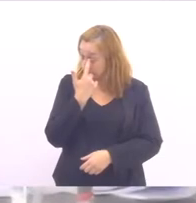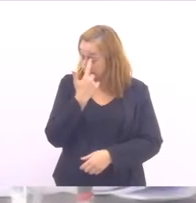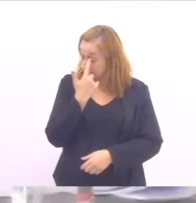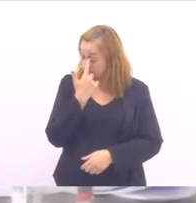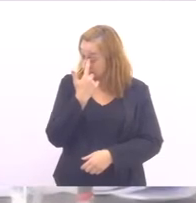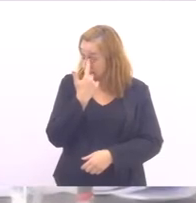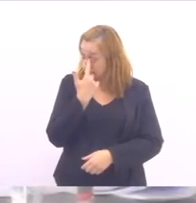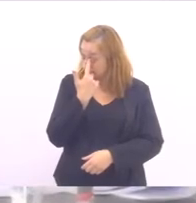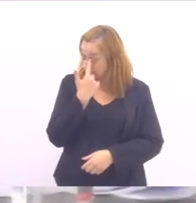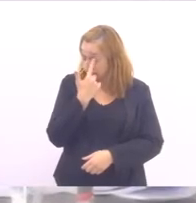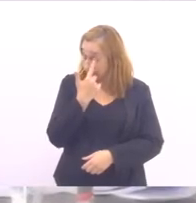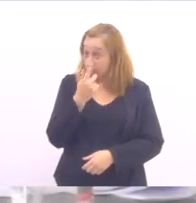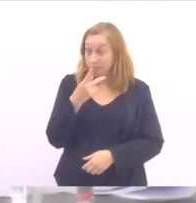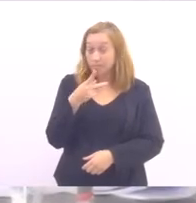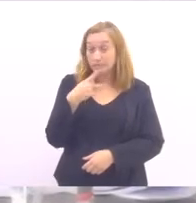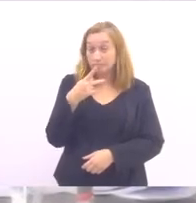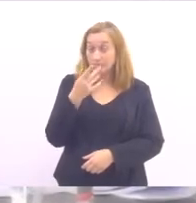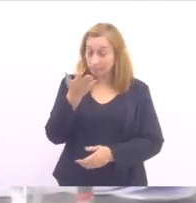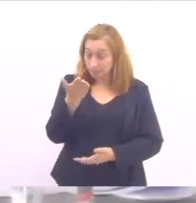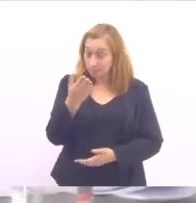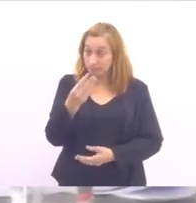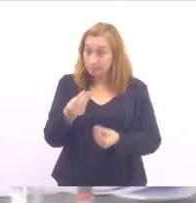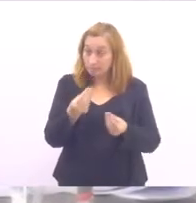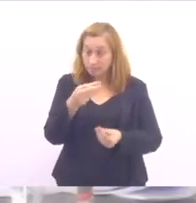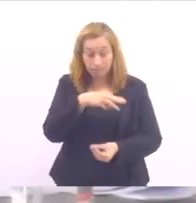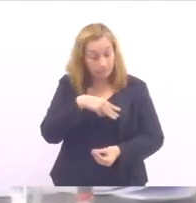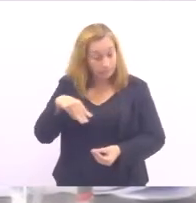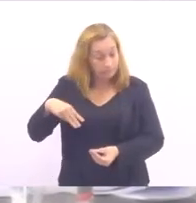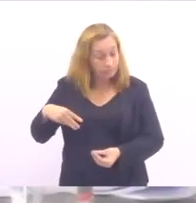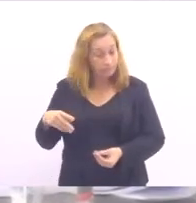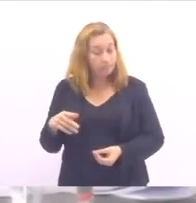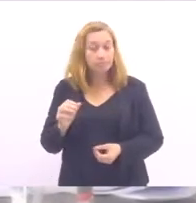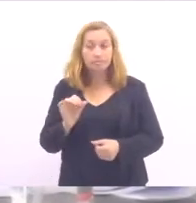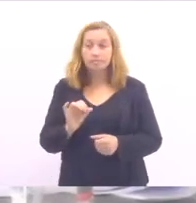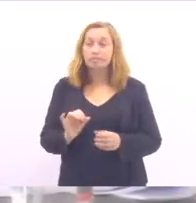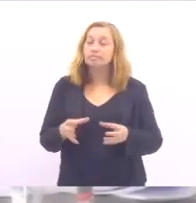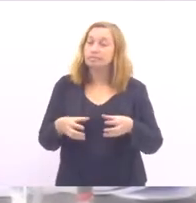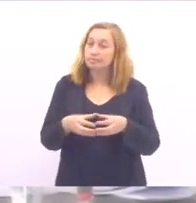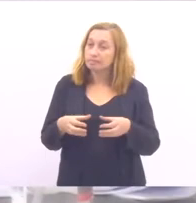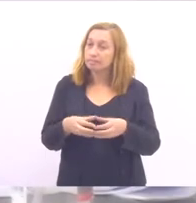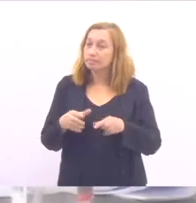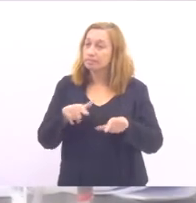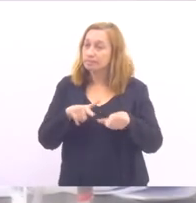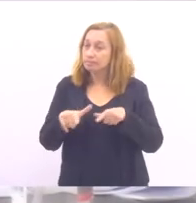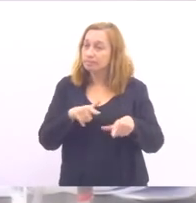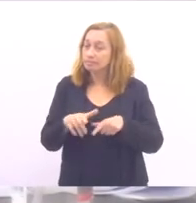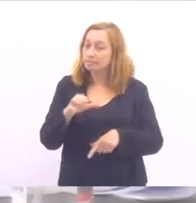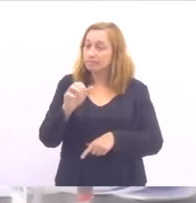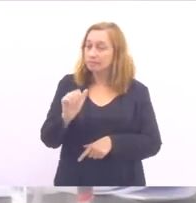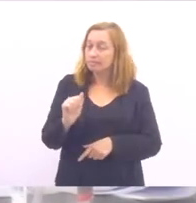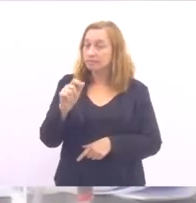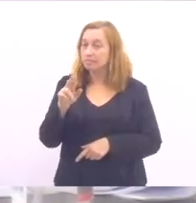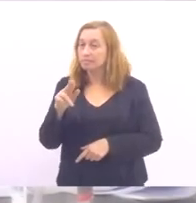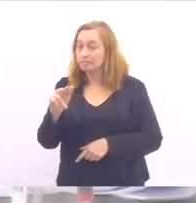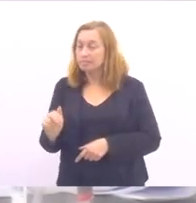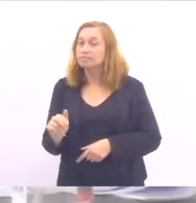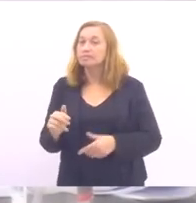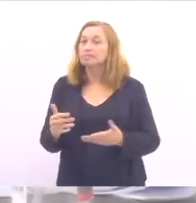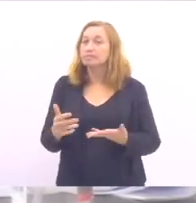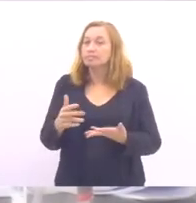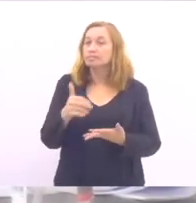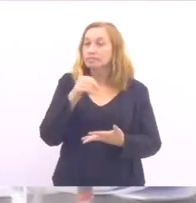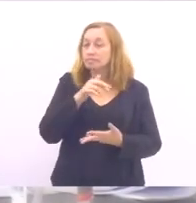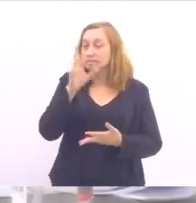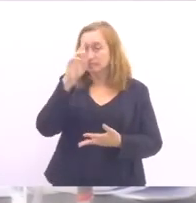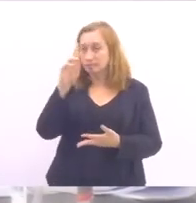ouvi-la. Como é que o MP está vendo isso? Nós sabemos que o MP tem um grupo de trabalho, o CAL, e que a senhora